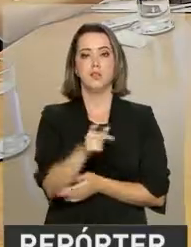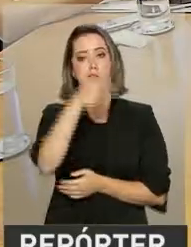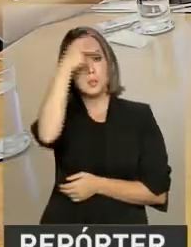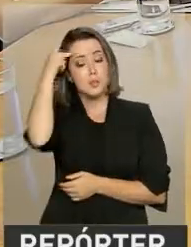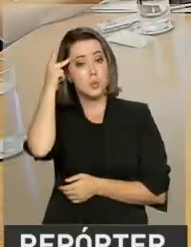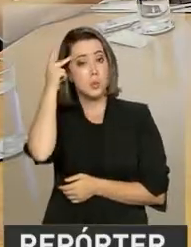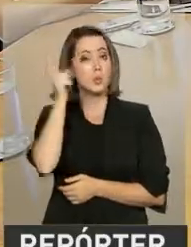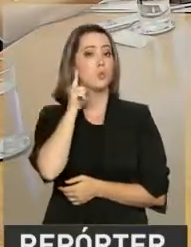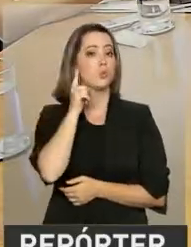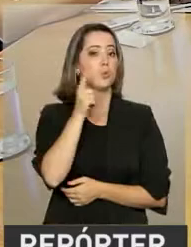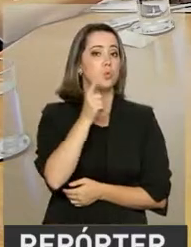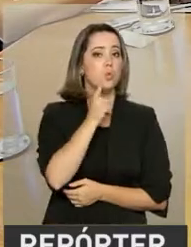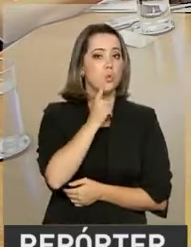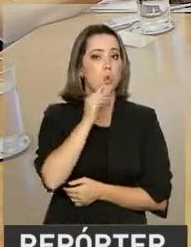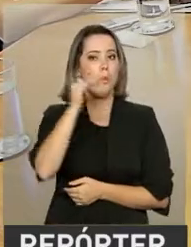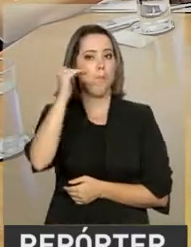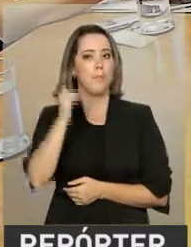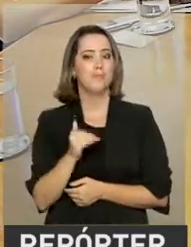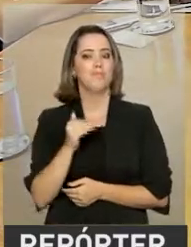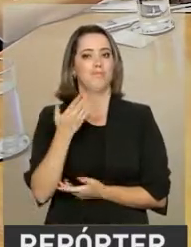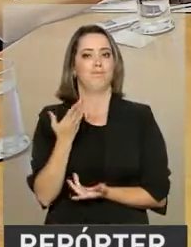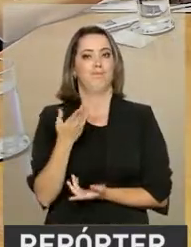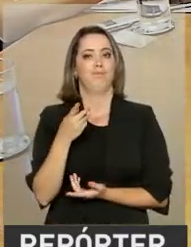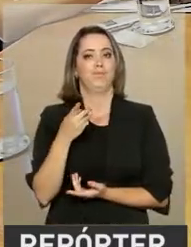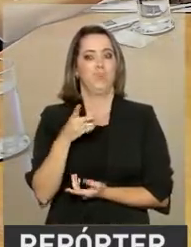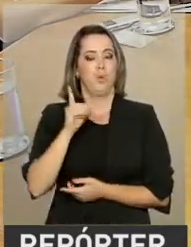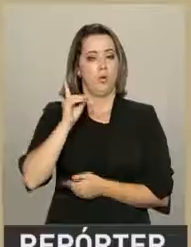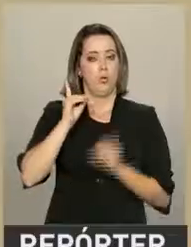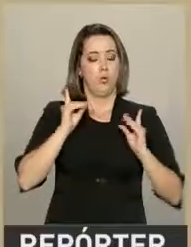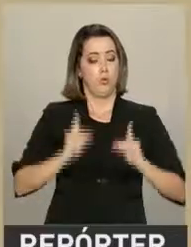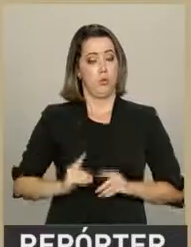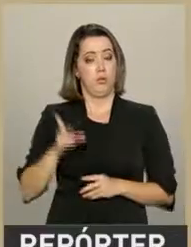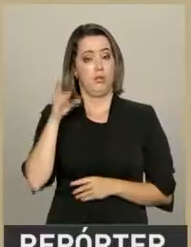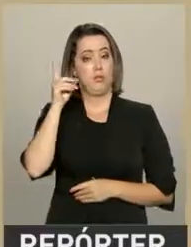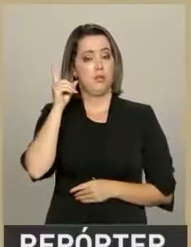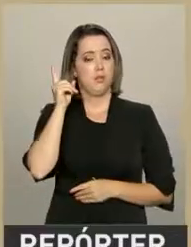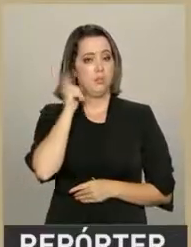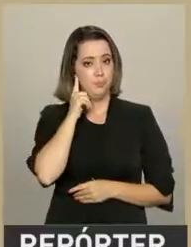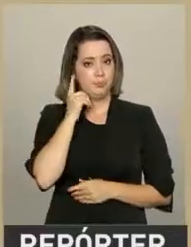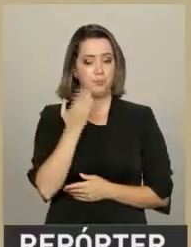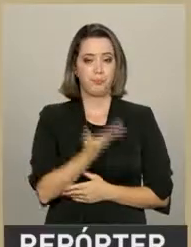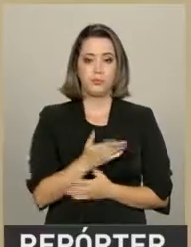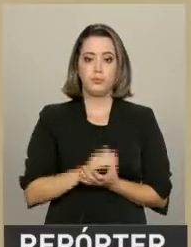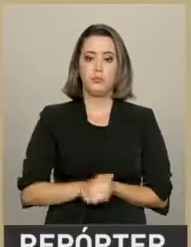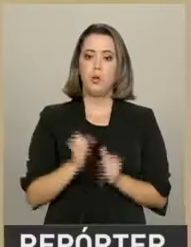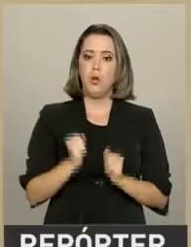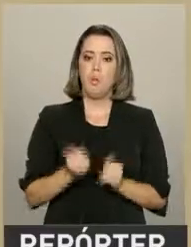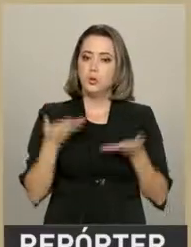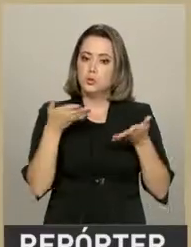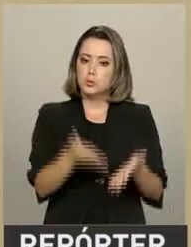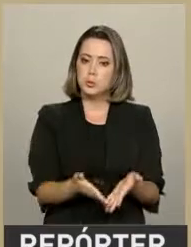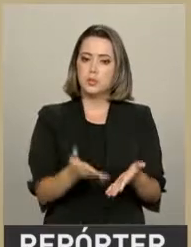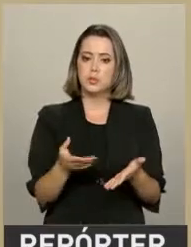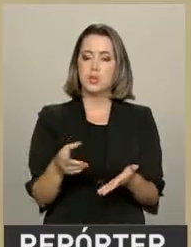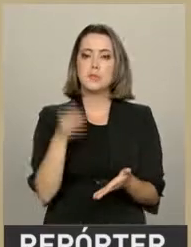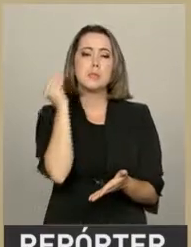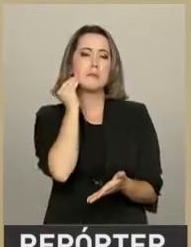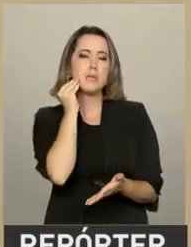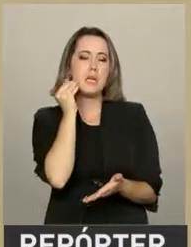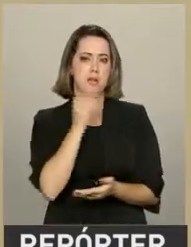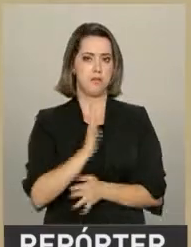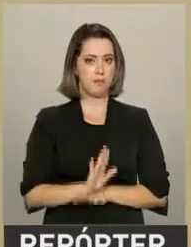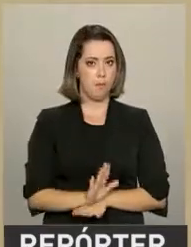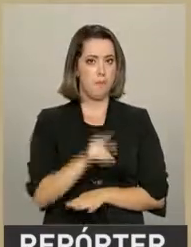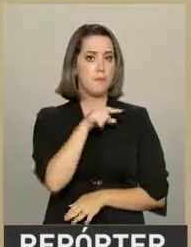aos candidatos surdos ou com deficiência auditiva eles podem participar de uma aplicação a atração chamada experimental